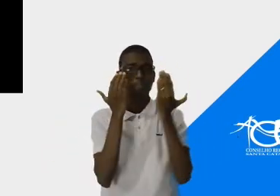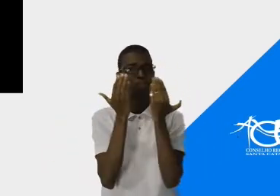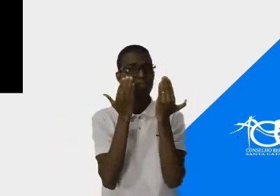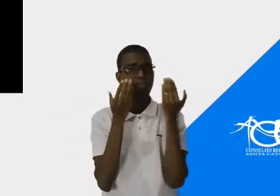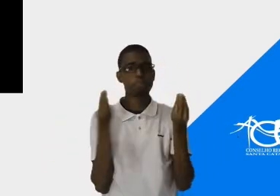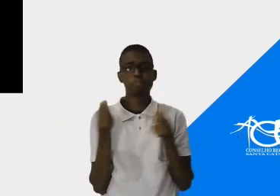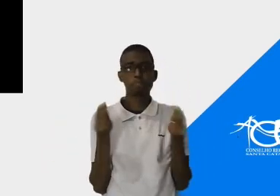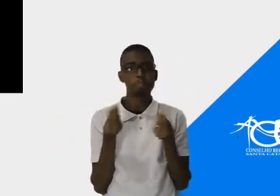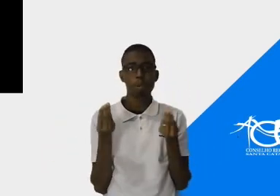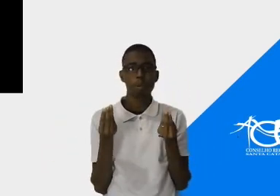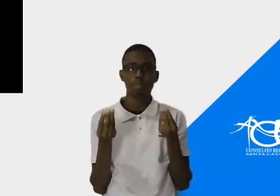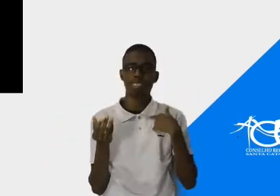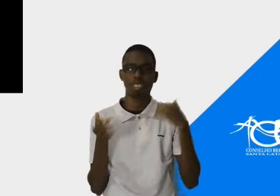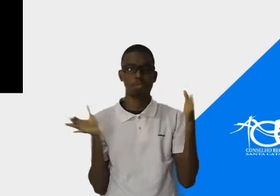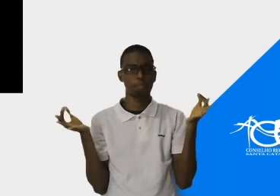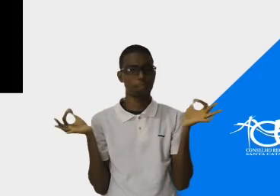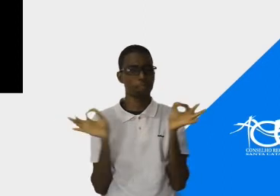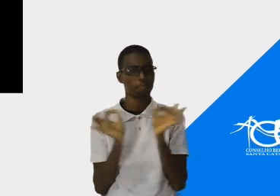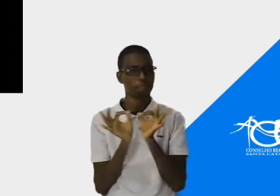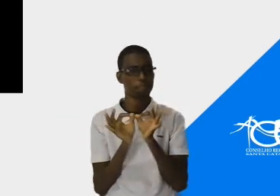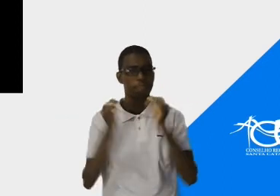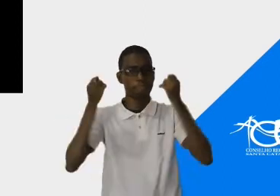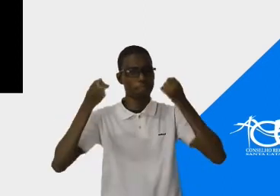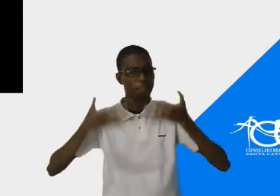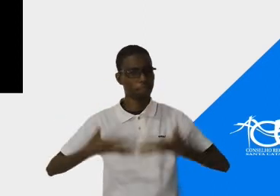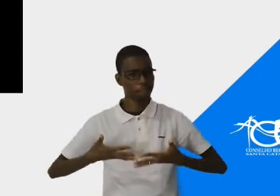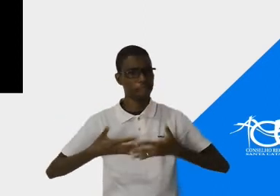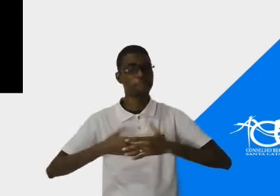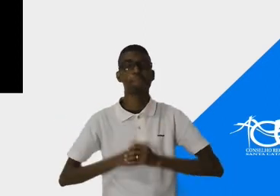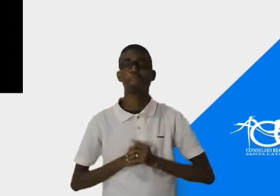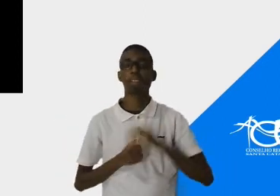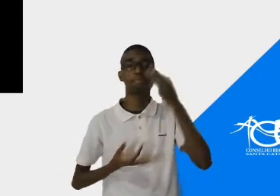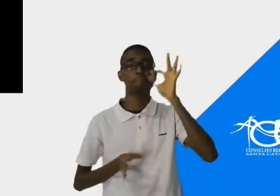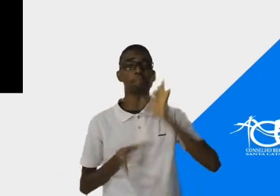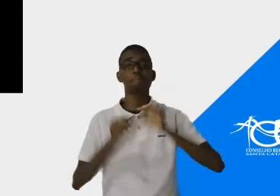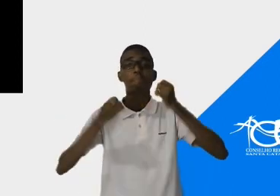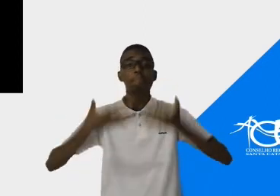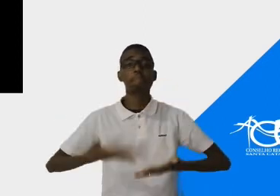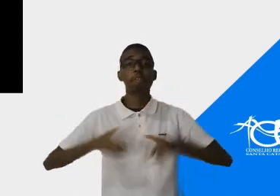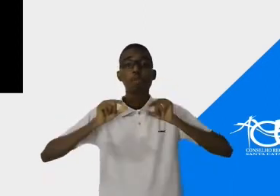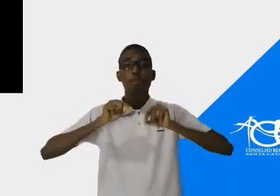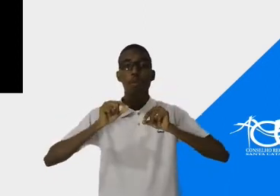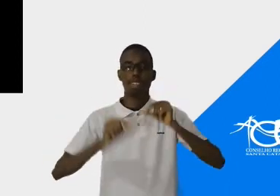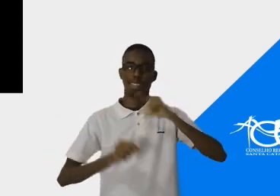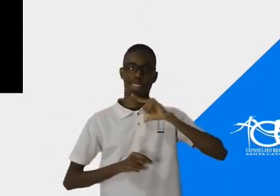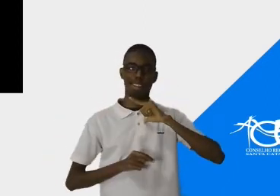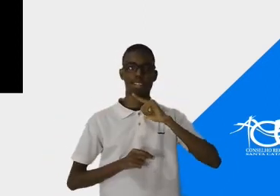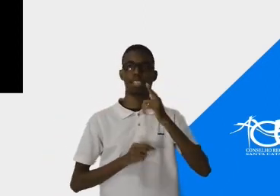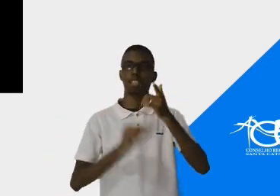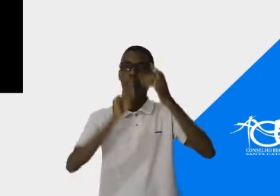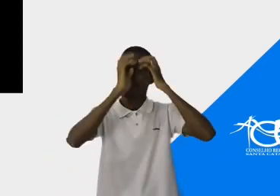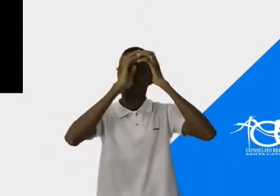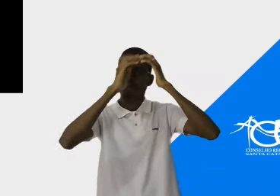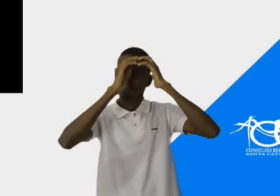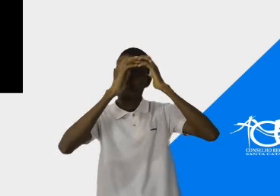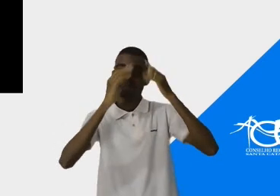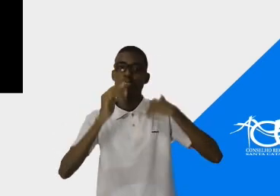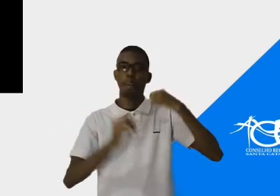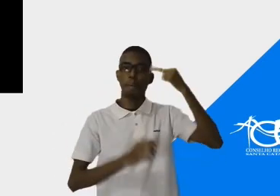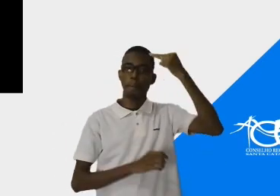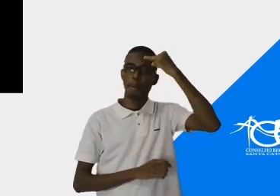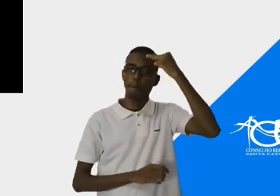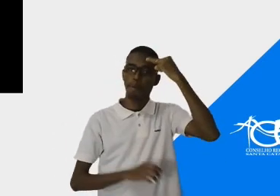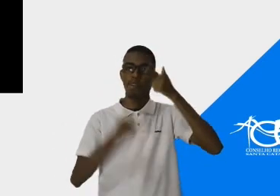rápida, na avaliação de funções cognitivas. Aí nós temos orientação, memória, linguagem,